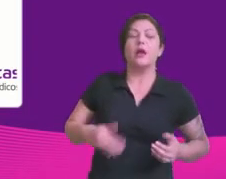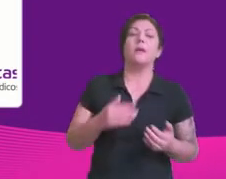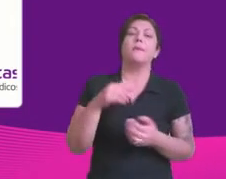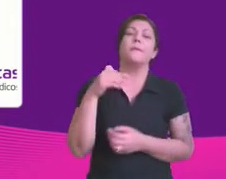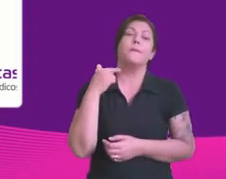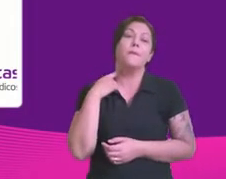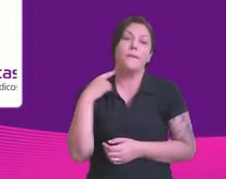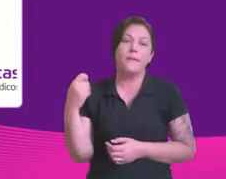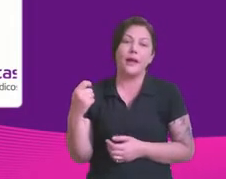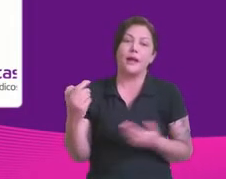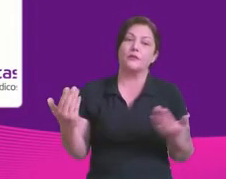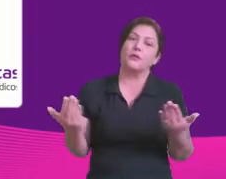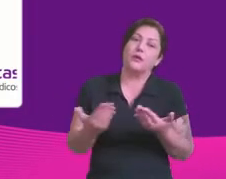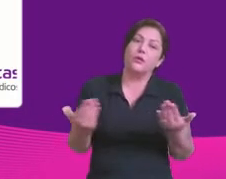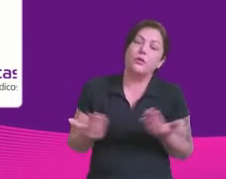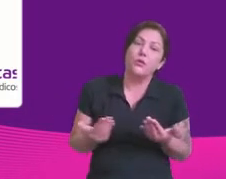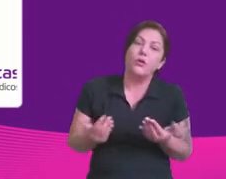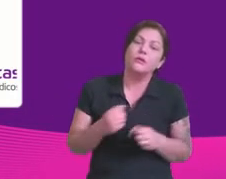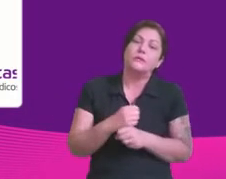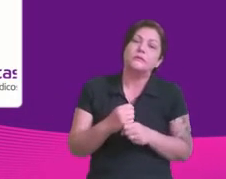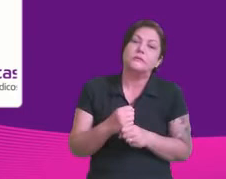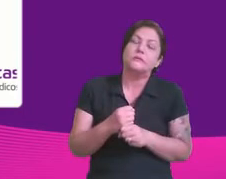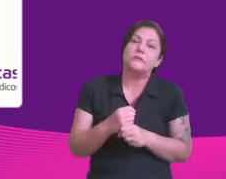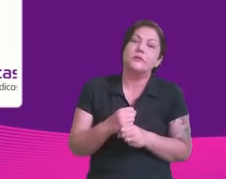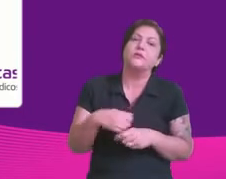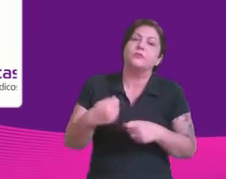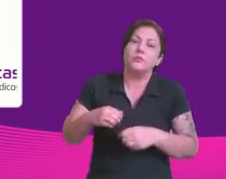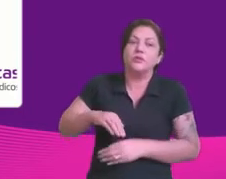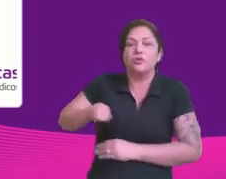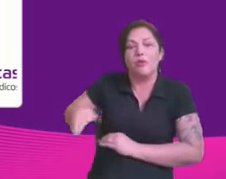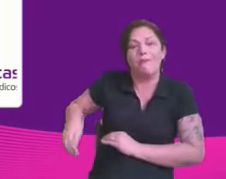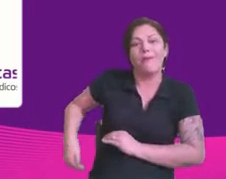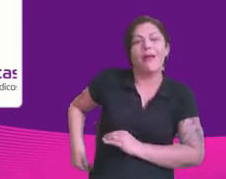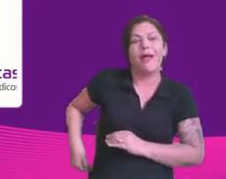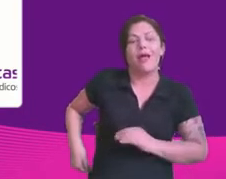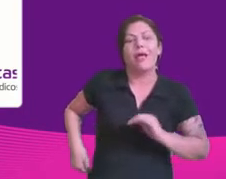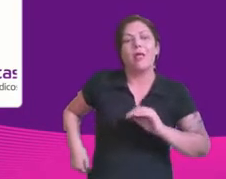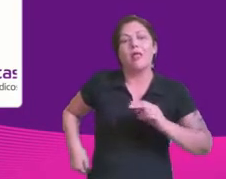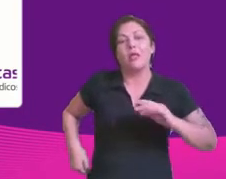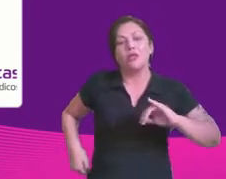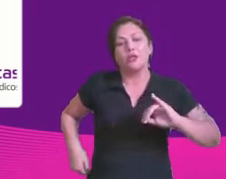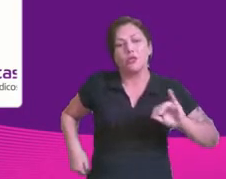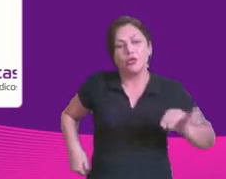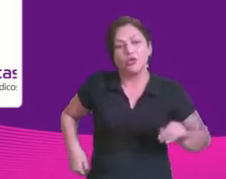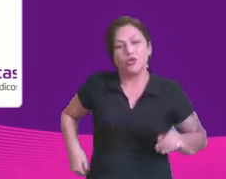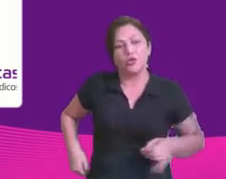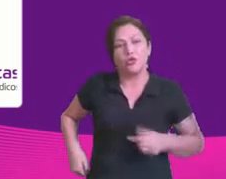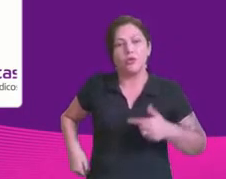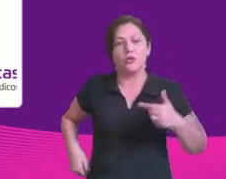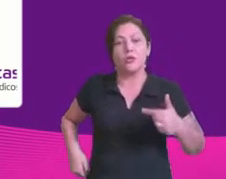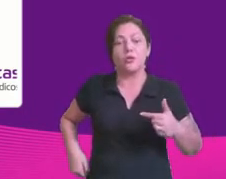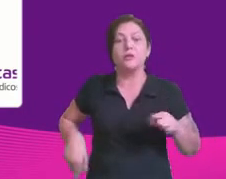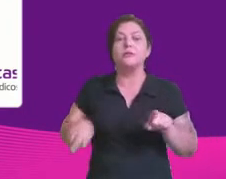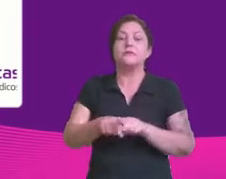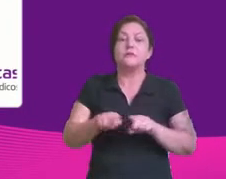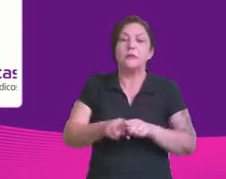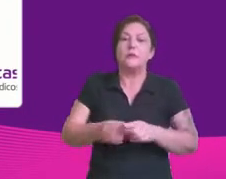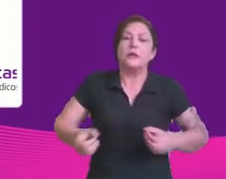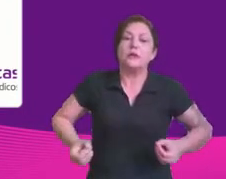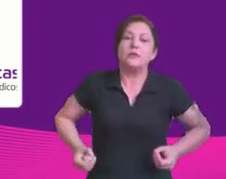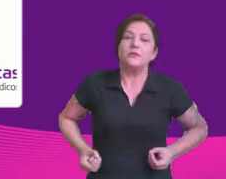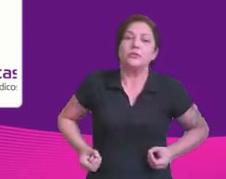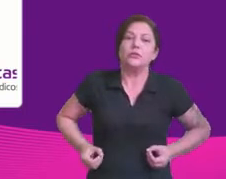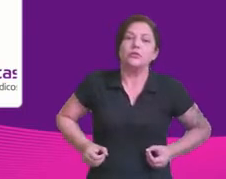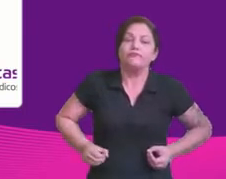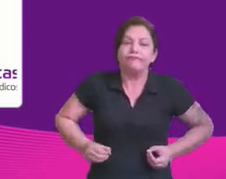com colocação de duplo J, estudo do peritônio e retirada dos ovários, tá?